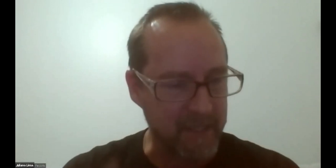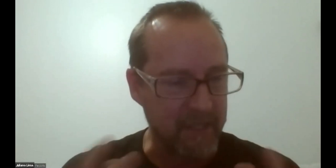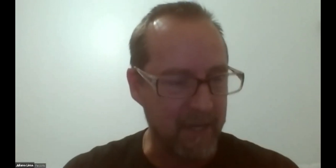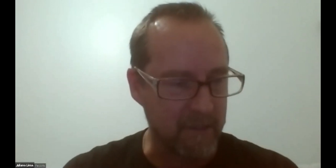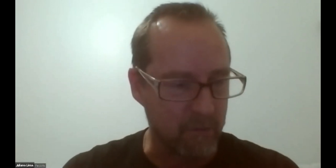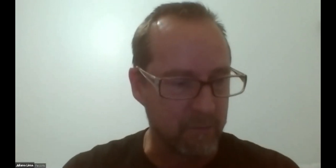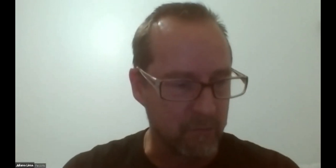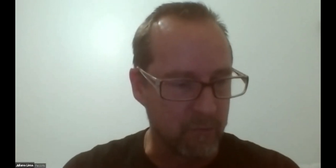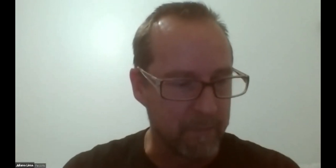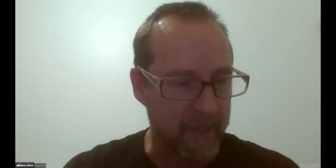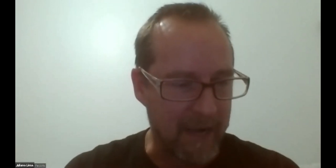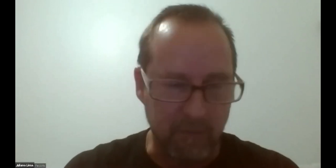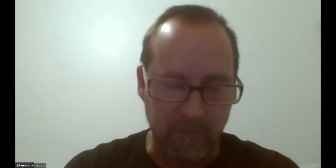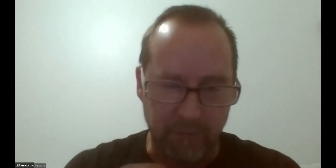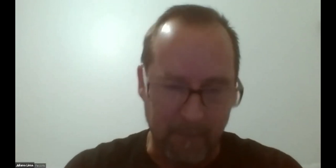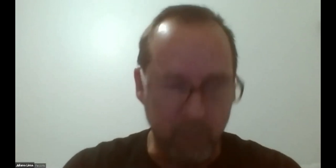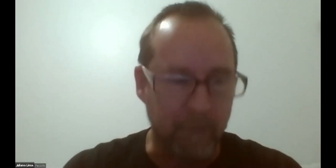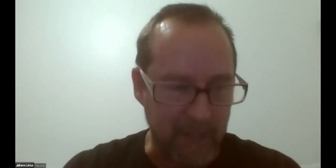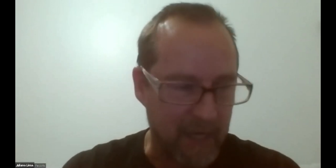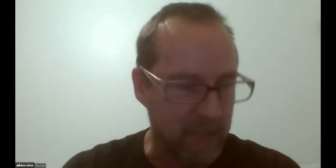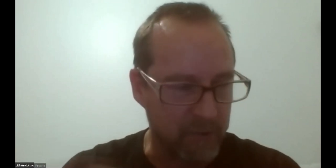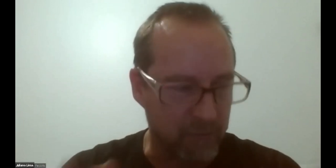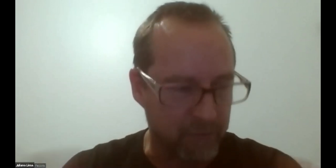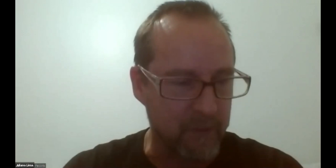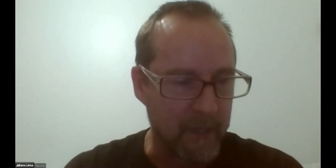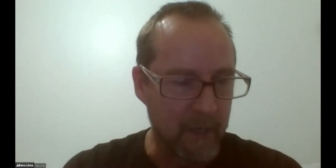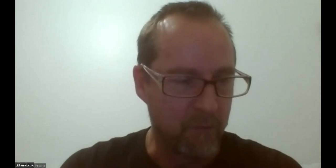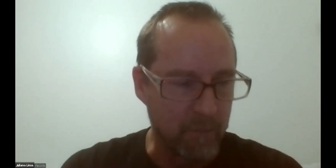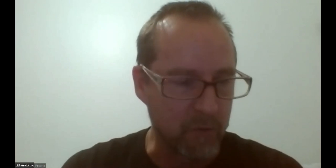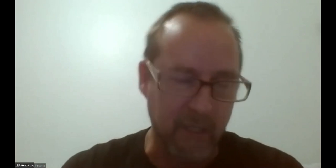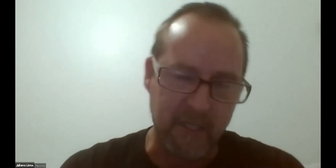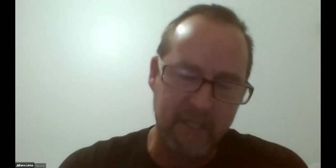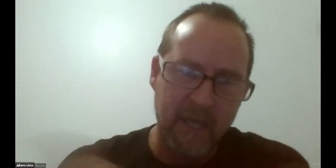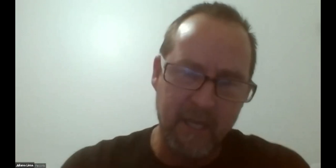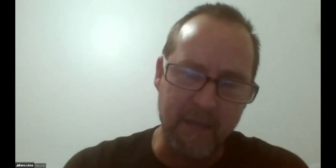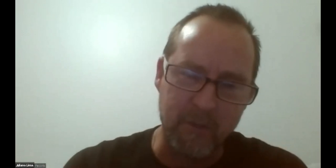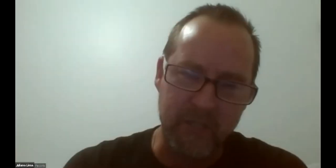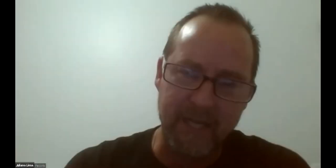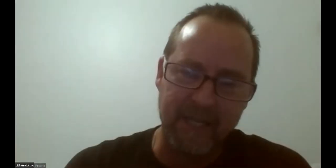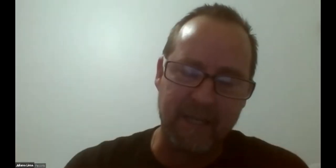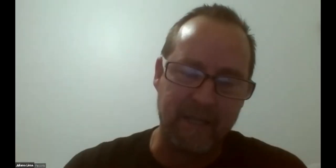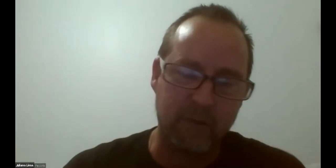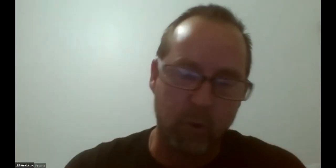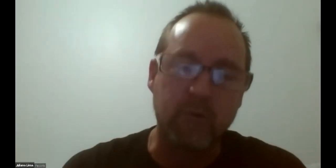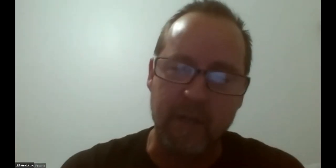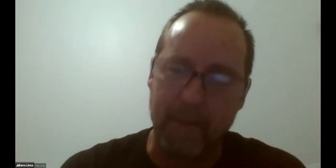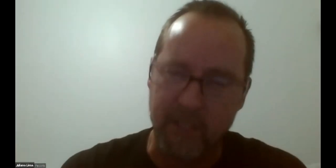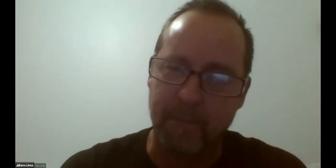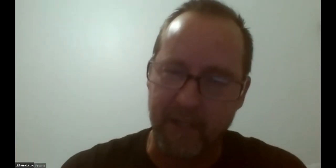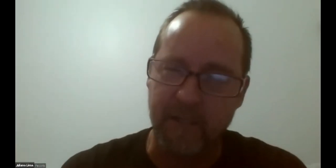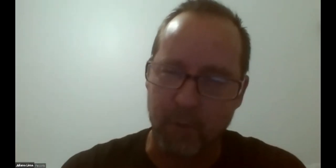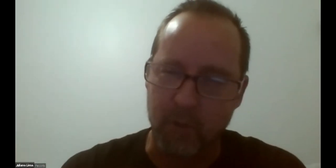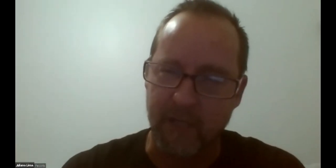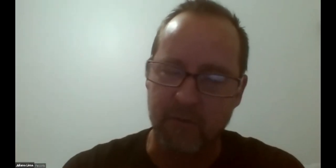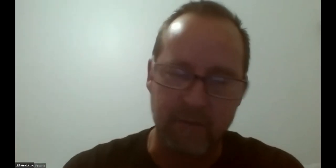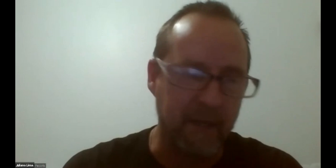às necessidades do mercado de forma muito mais ágil. Isso foi muito interessante, e demonstrar que todos têm que